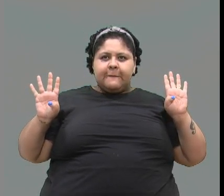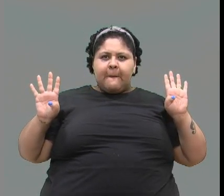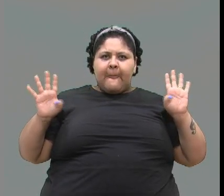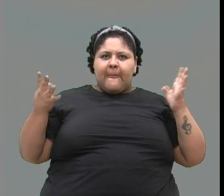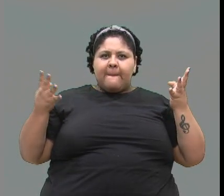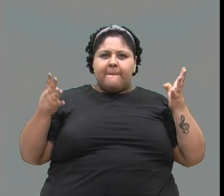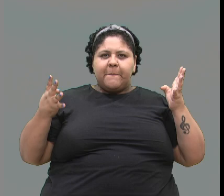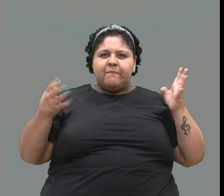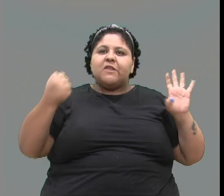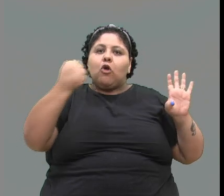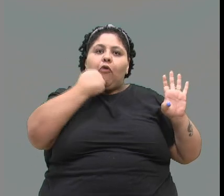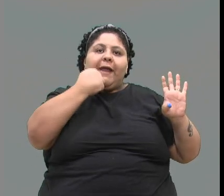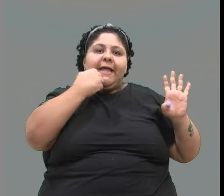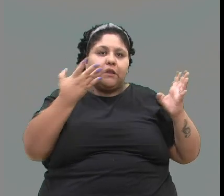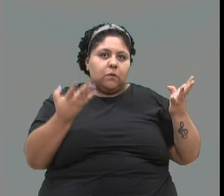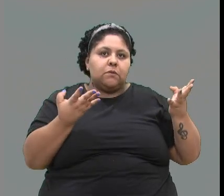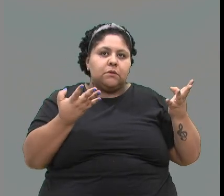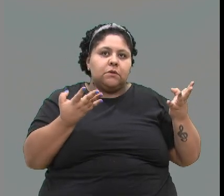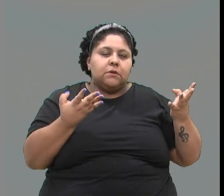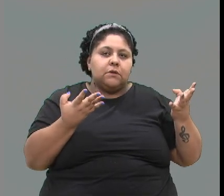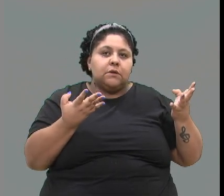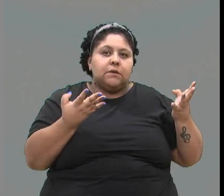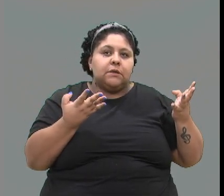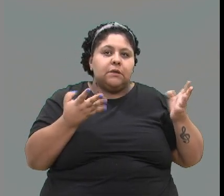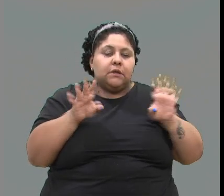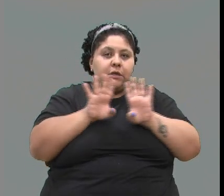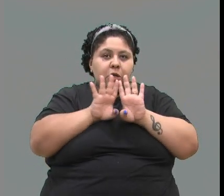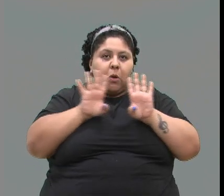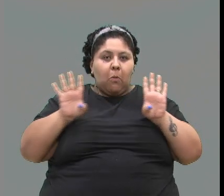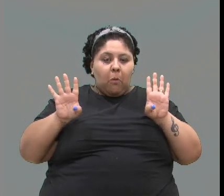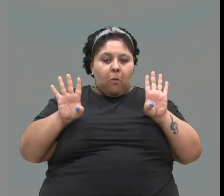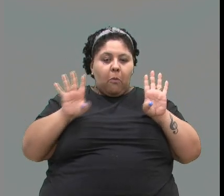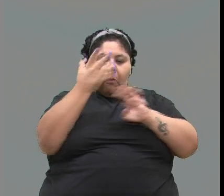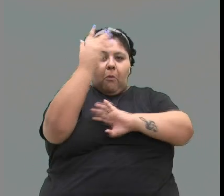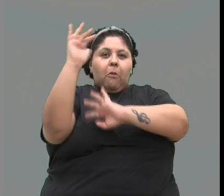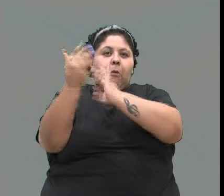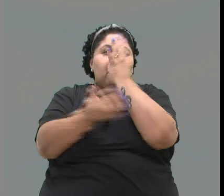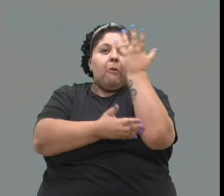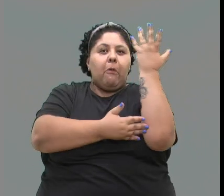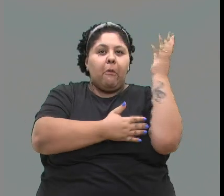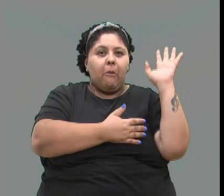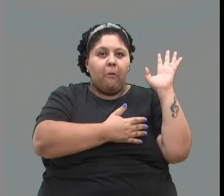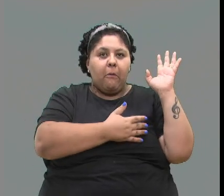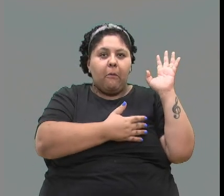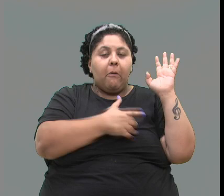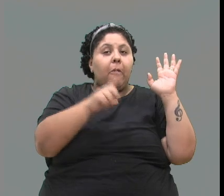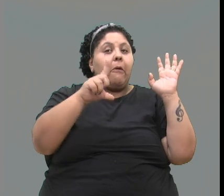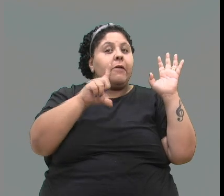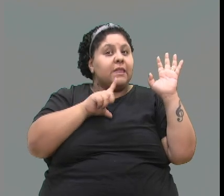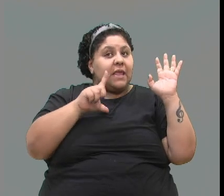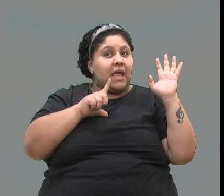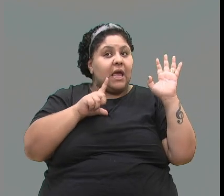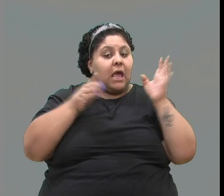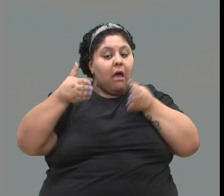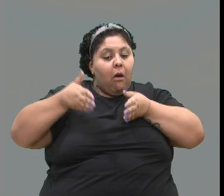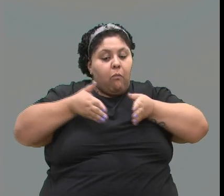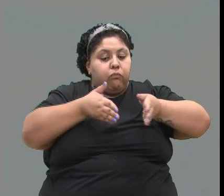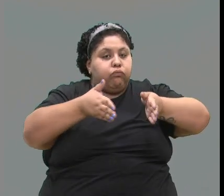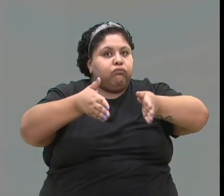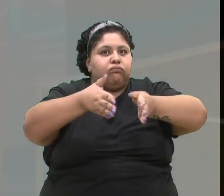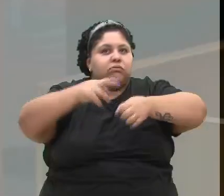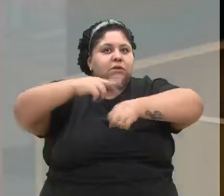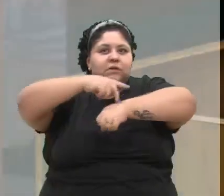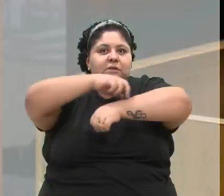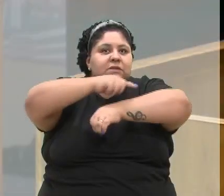de concreto. Então, entre aquela cerca e o mato, existiria um passeio público, que não dá mais